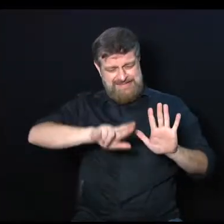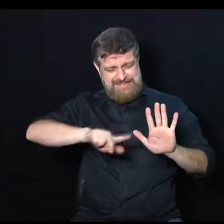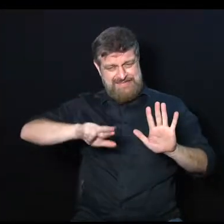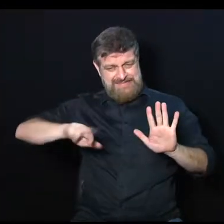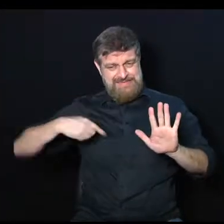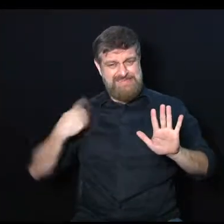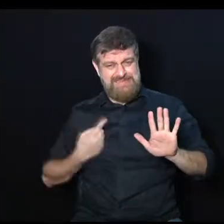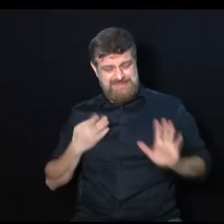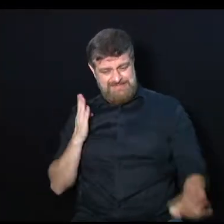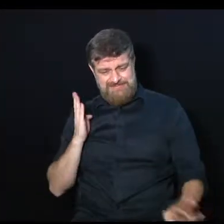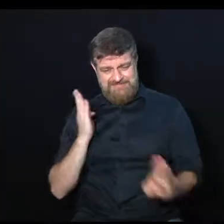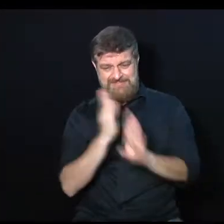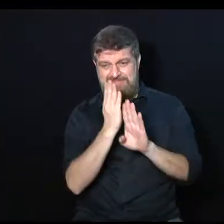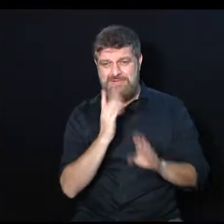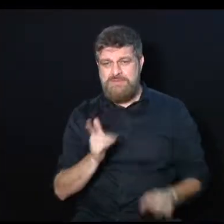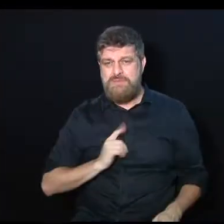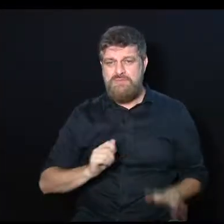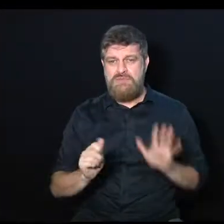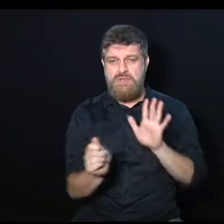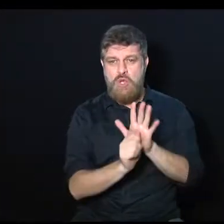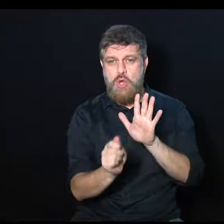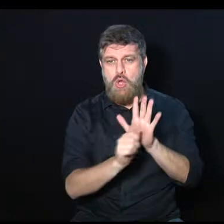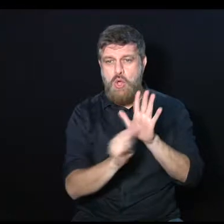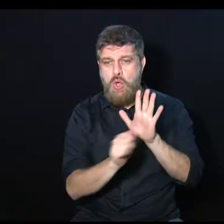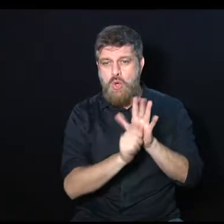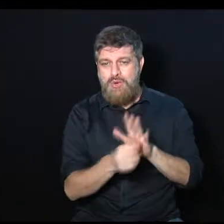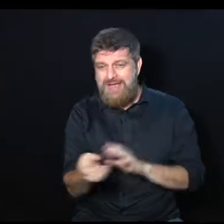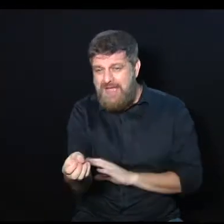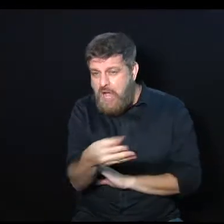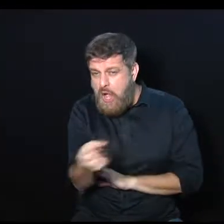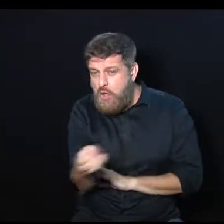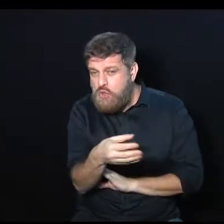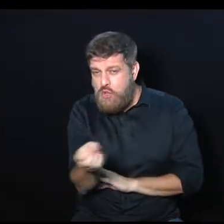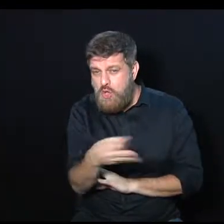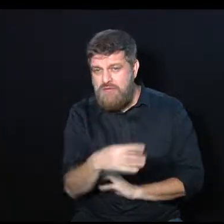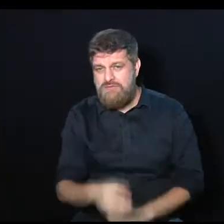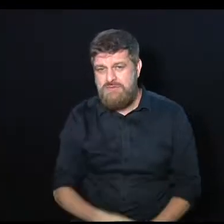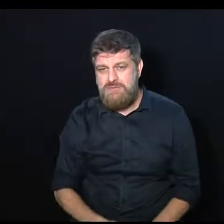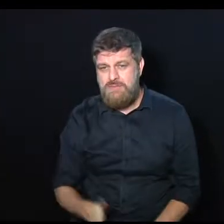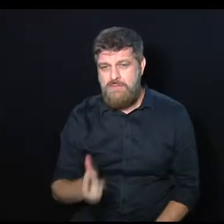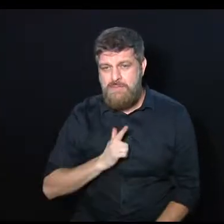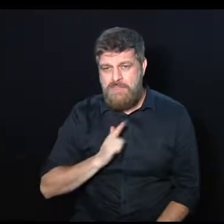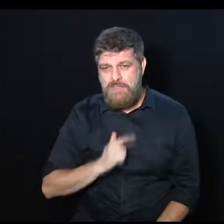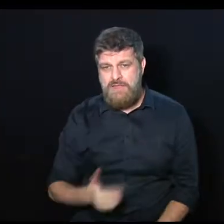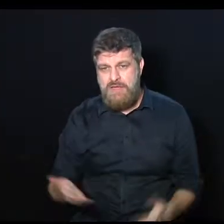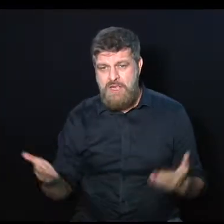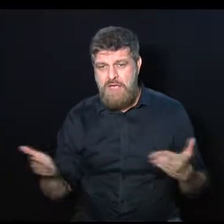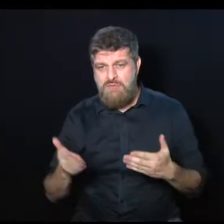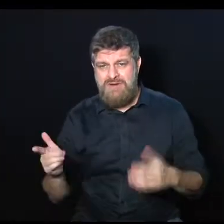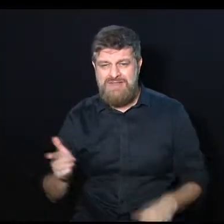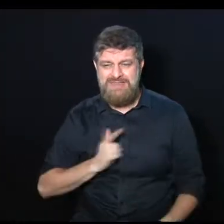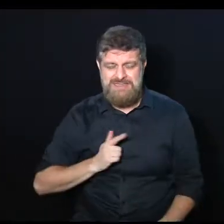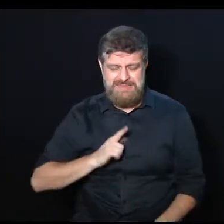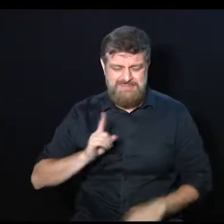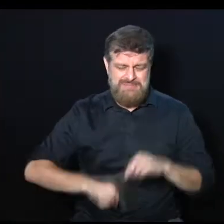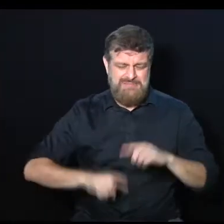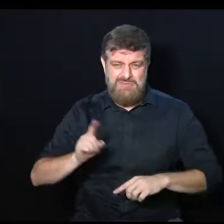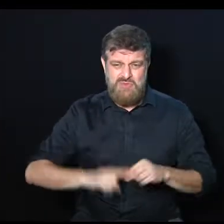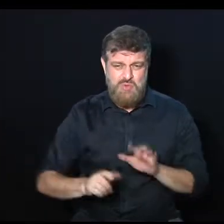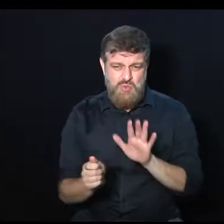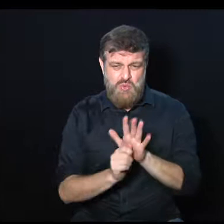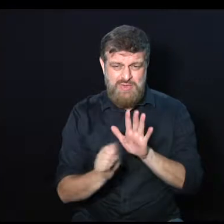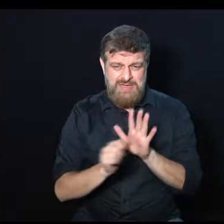detectar as novas, que a gente chama de design drugs, são as drogas, novas drogas. Então, nós temos circulando fentanil, nós temos circulando